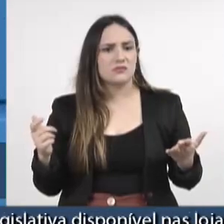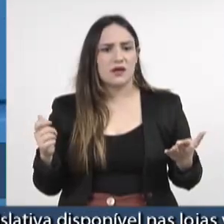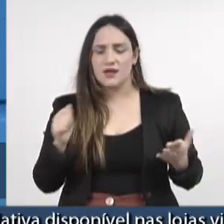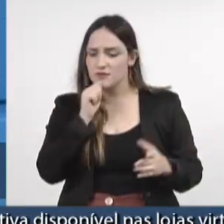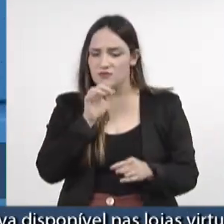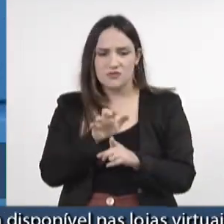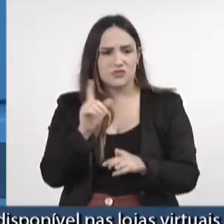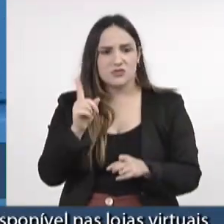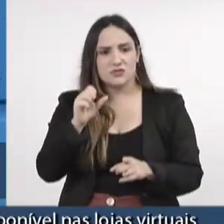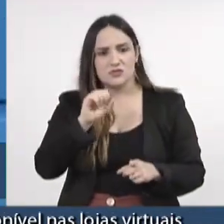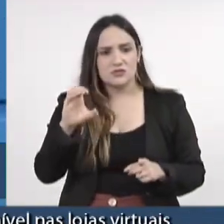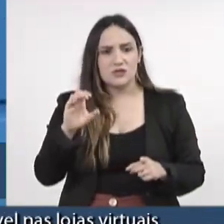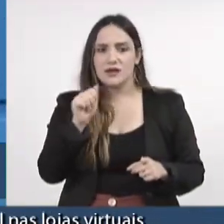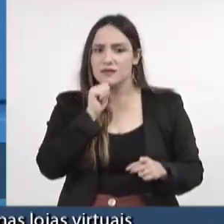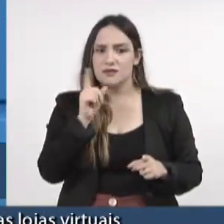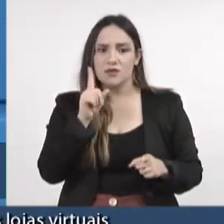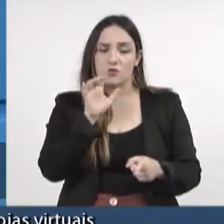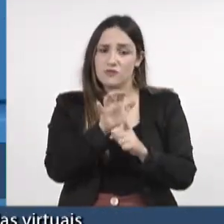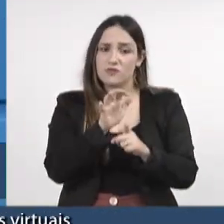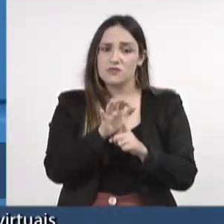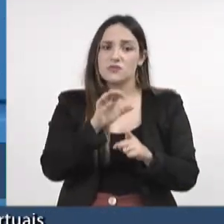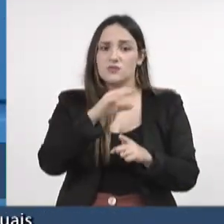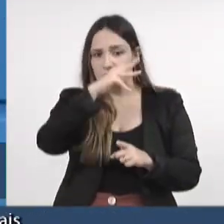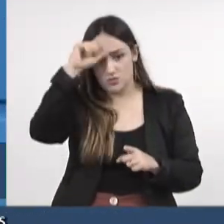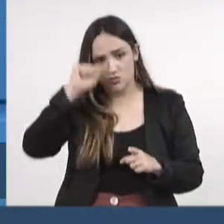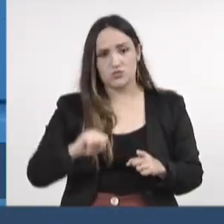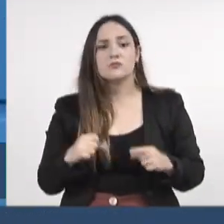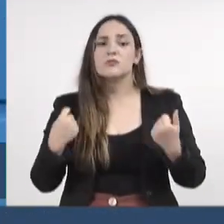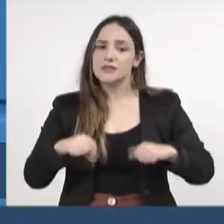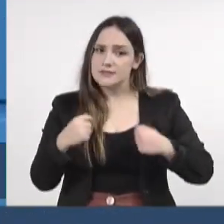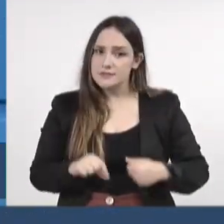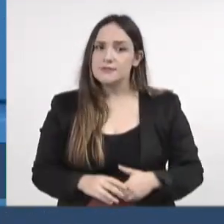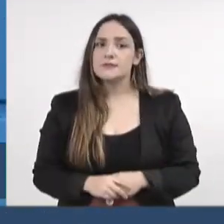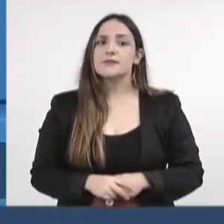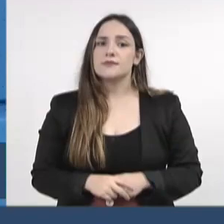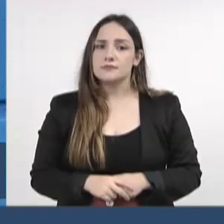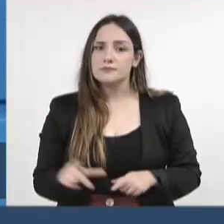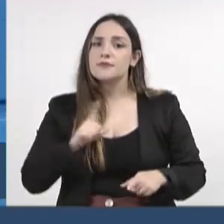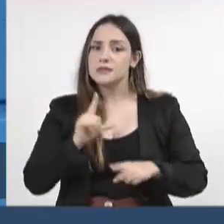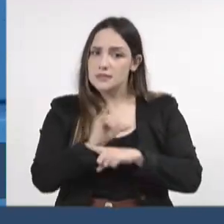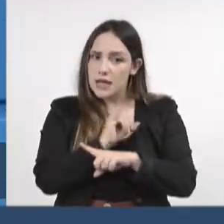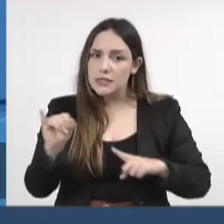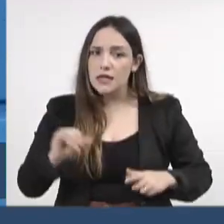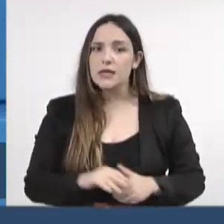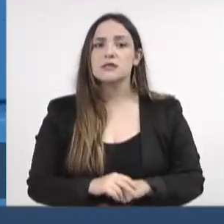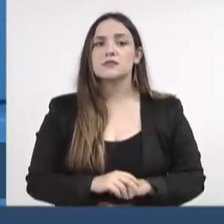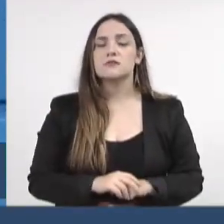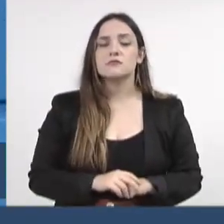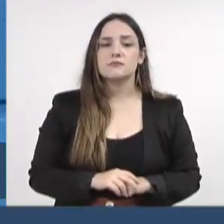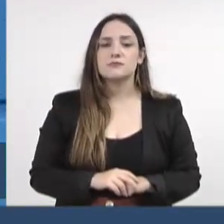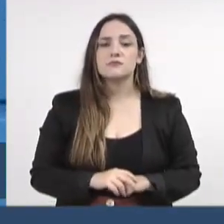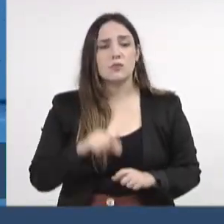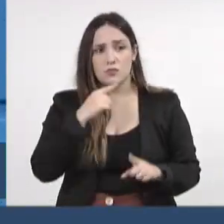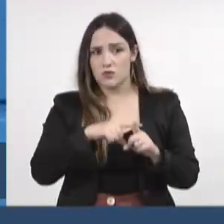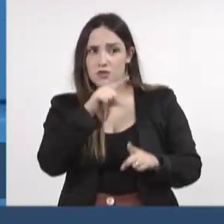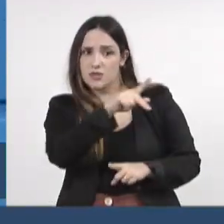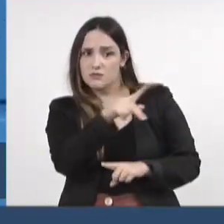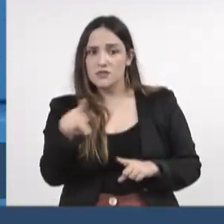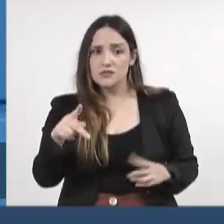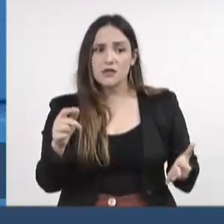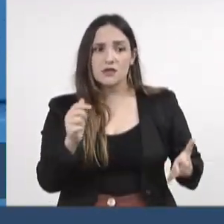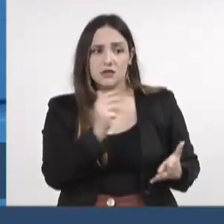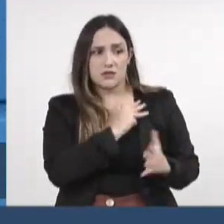a permissão para o produtor colher a soja. Está lá o adubo, sem plantar o milho, e os índios estão lá